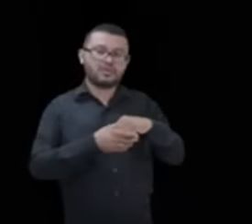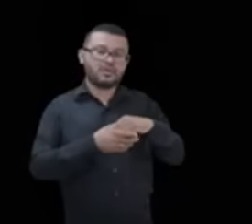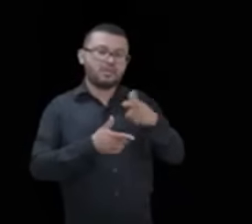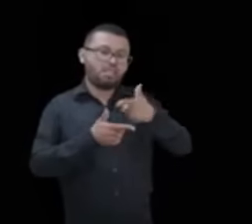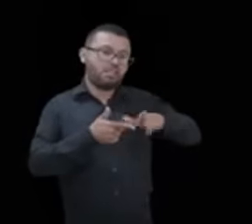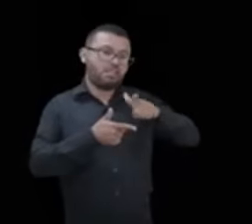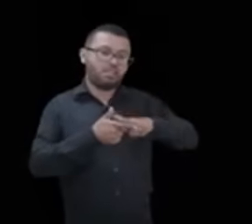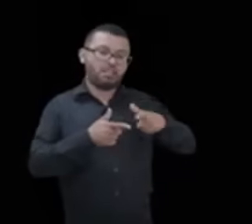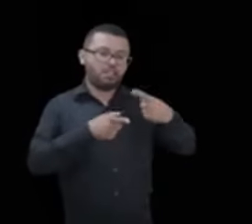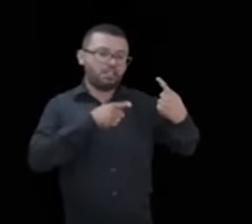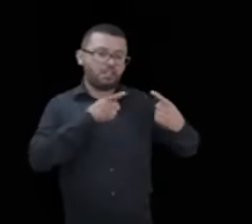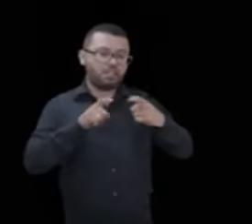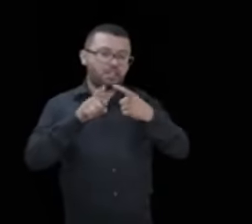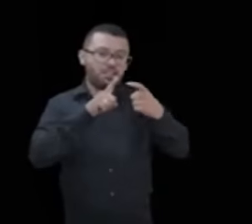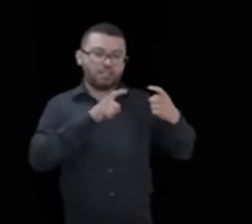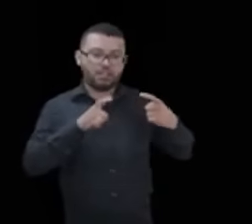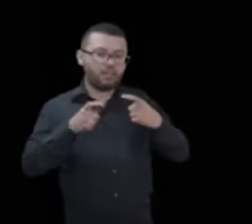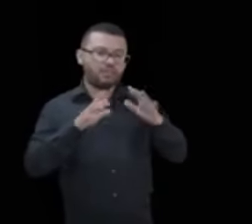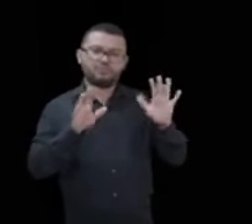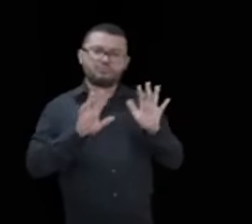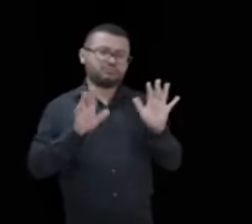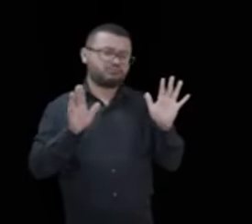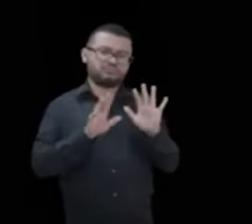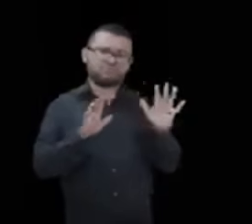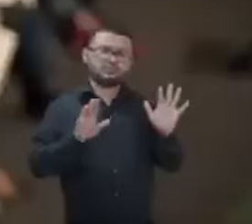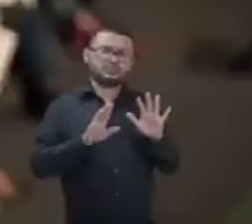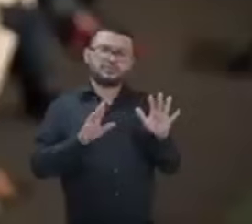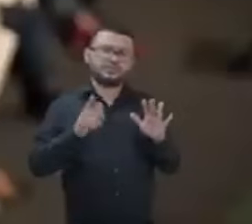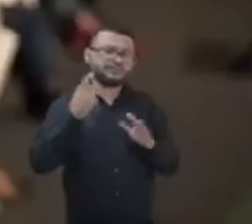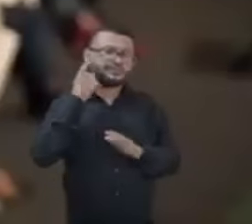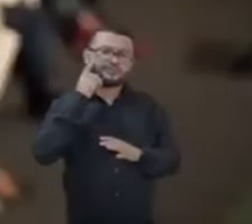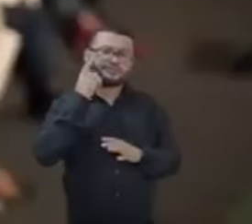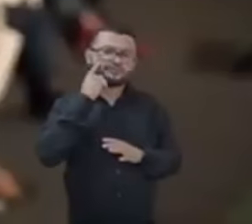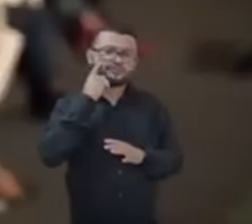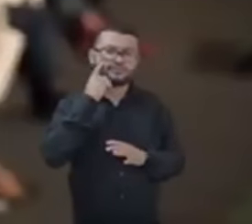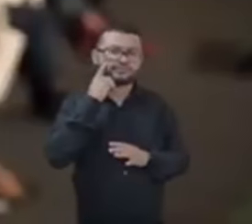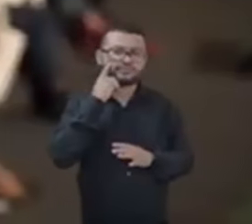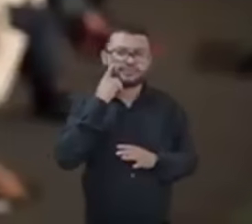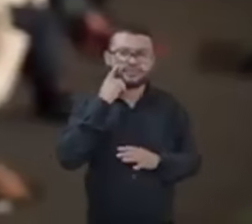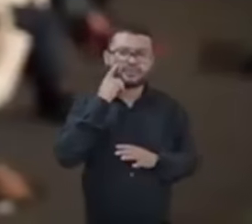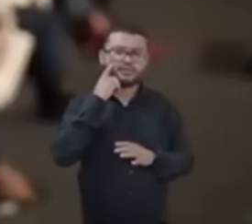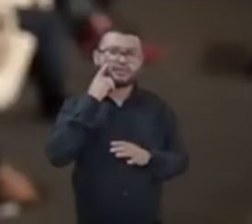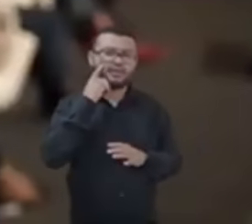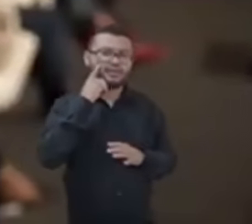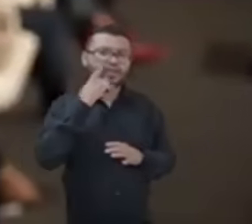Nós não podemos alimentar e dar sustentação